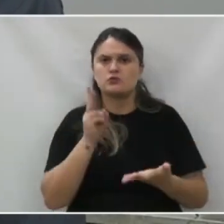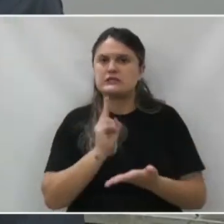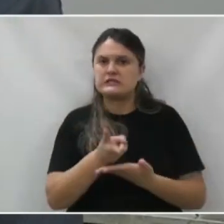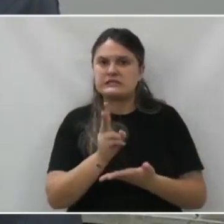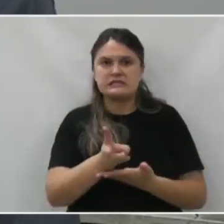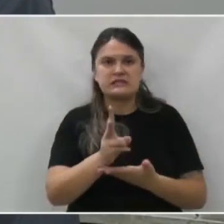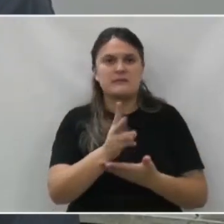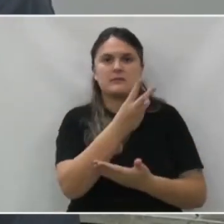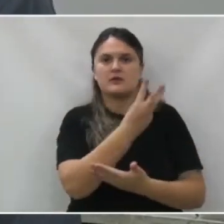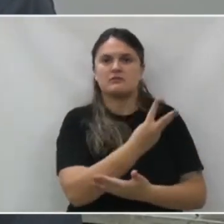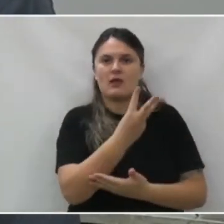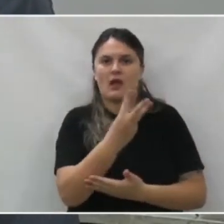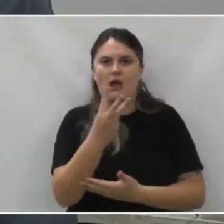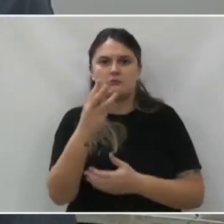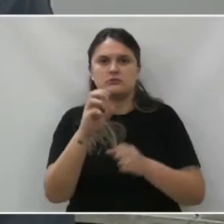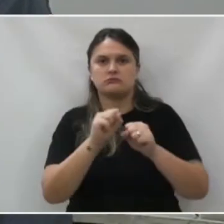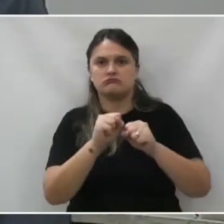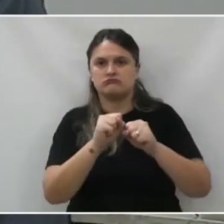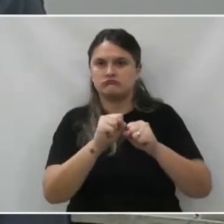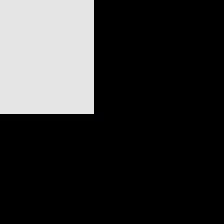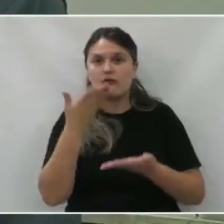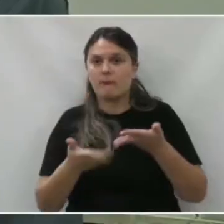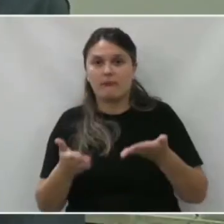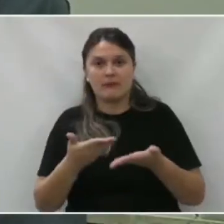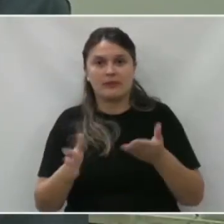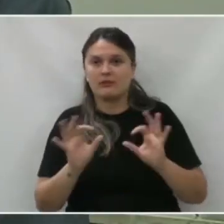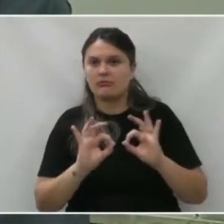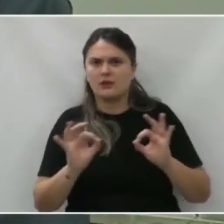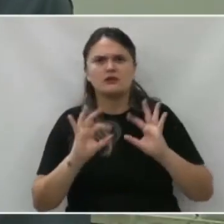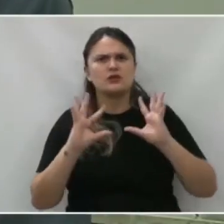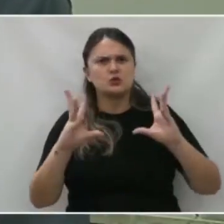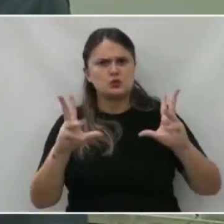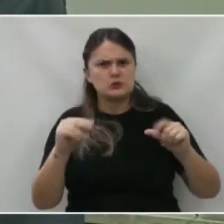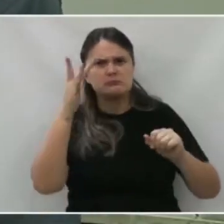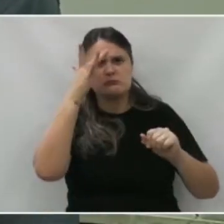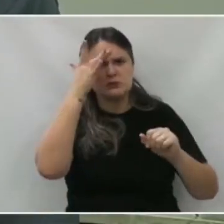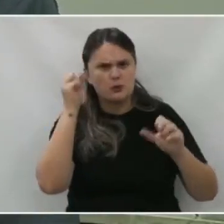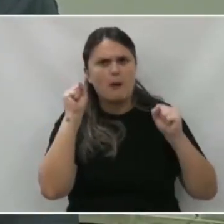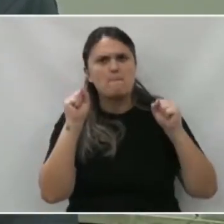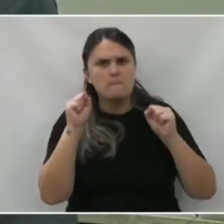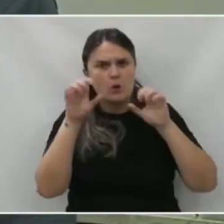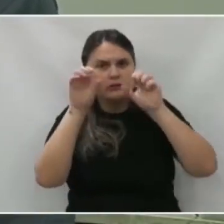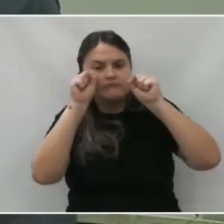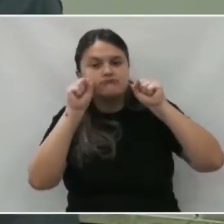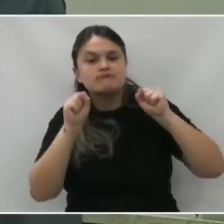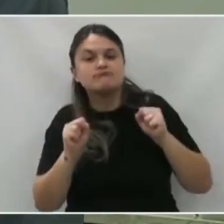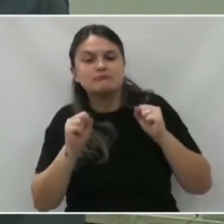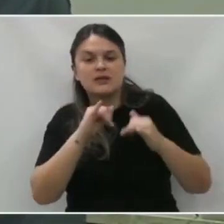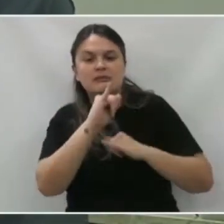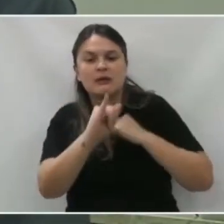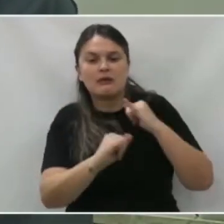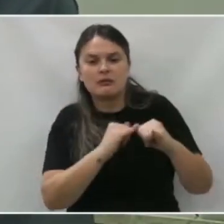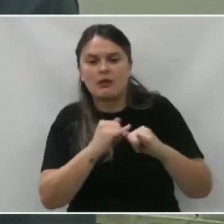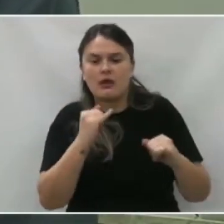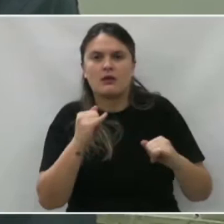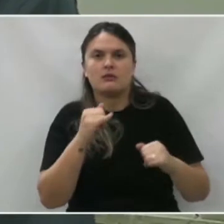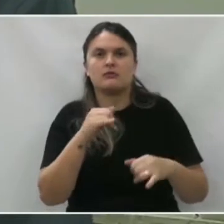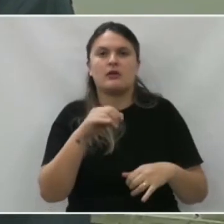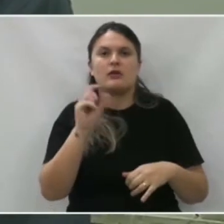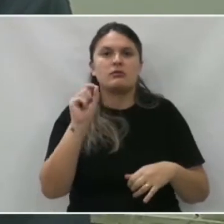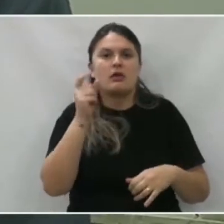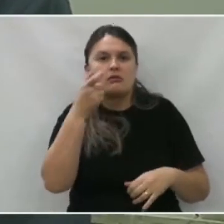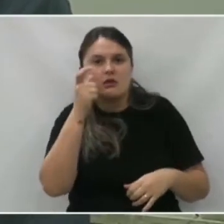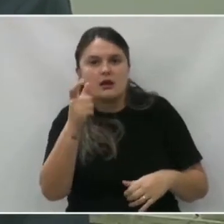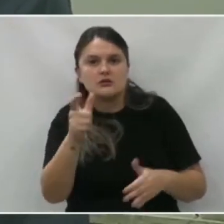vivo, a sessão começa às 19 horas, todos vão poder acompanhar, os nossos internautas, a imprensa, né, vai